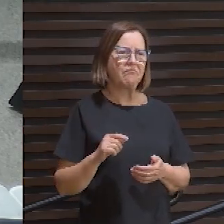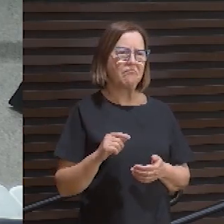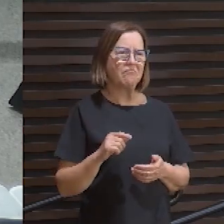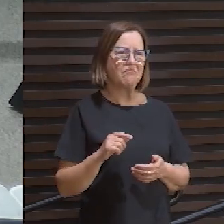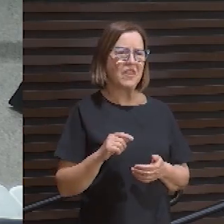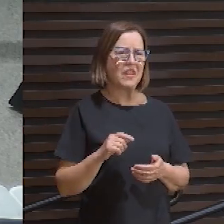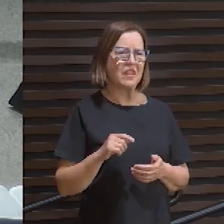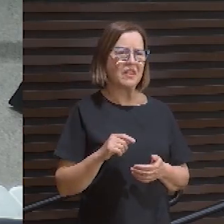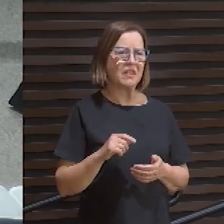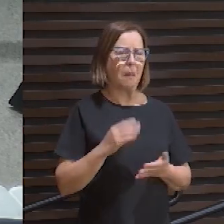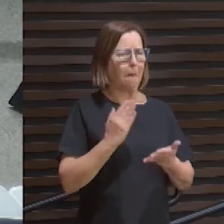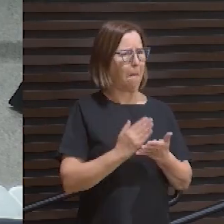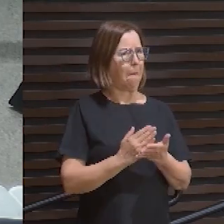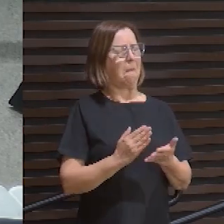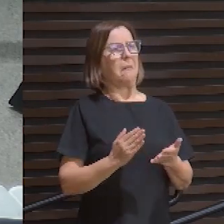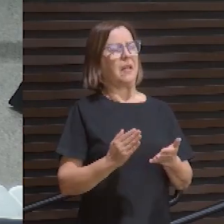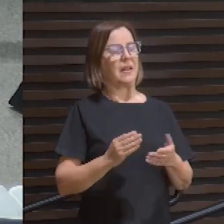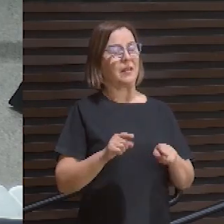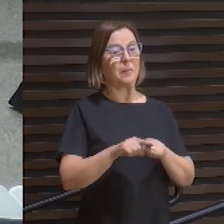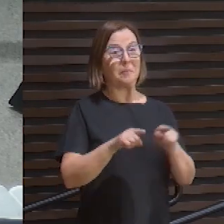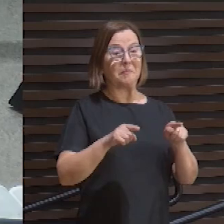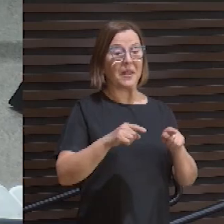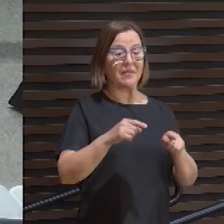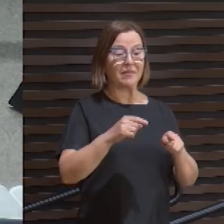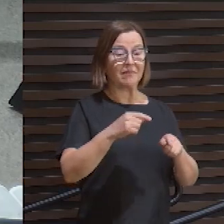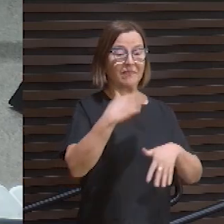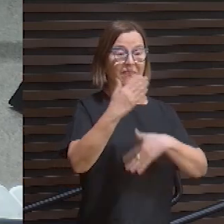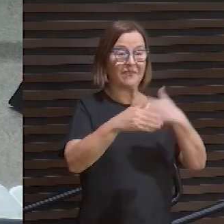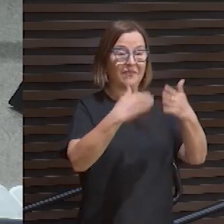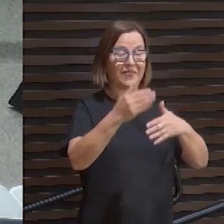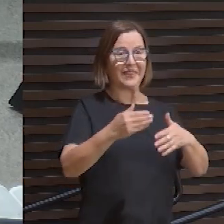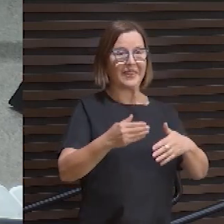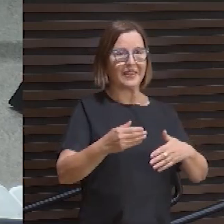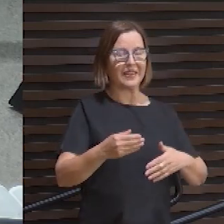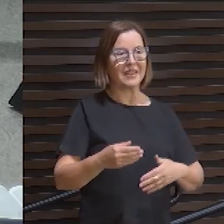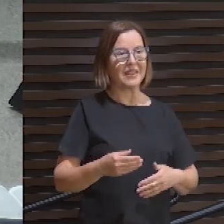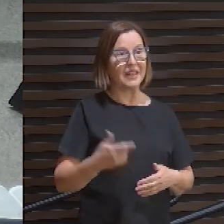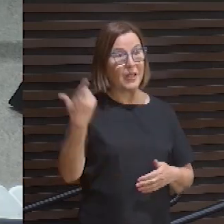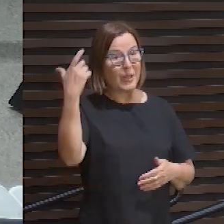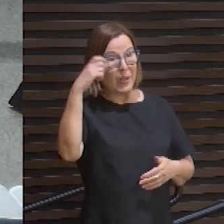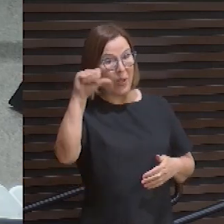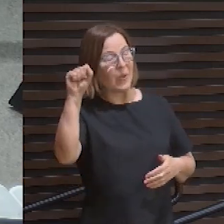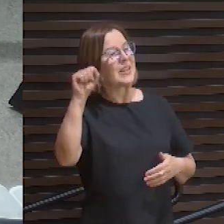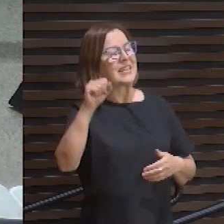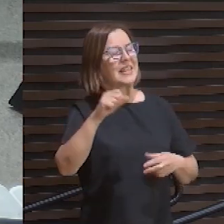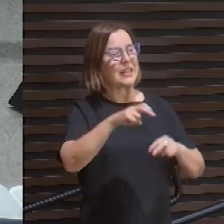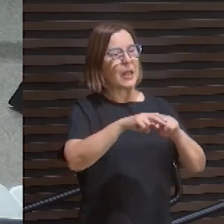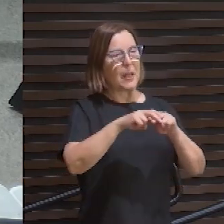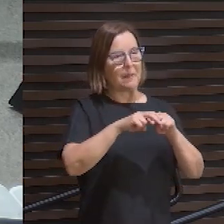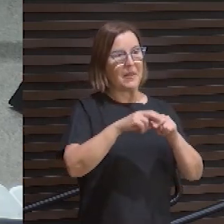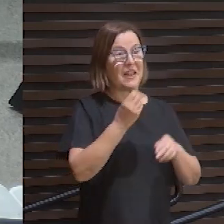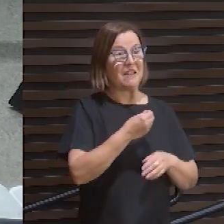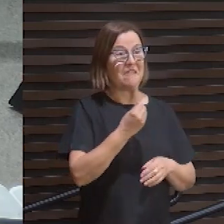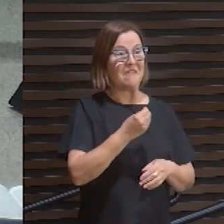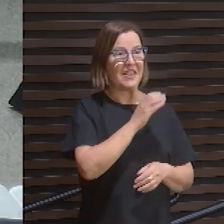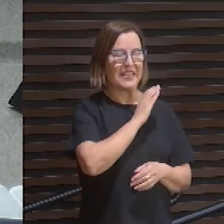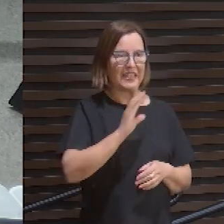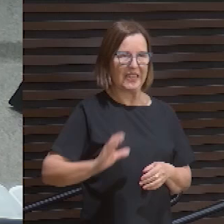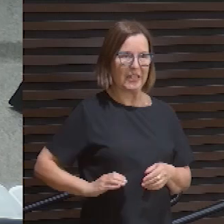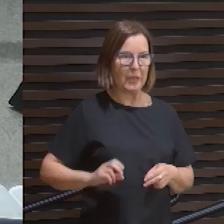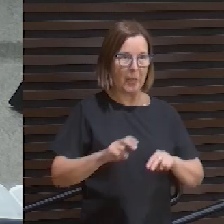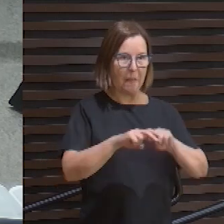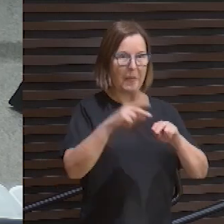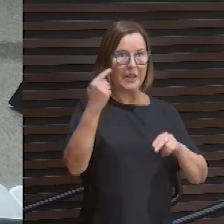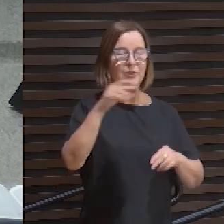progressiva, que é conquistada pela vida de Cristo. Pela morte dele, ele me fez santo.